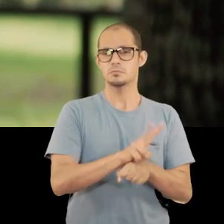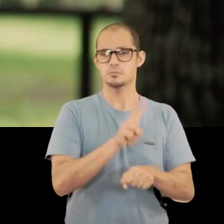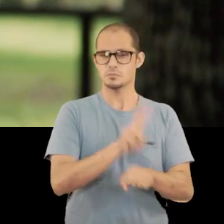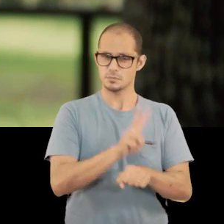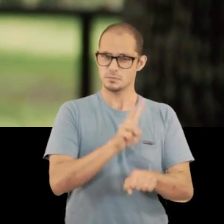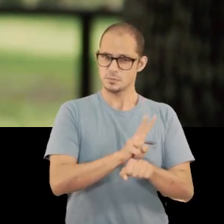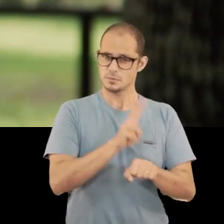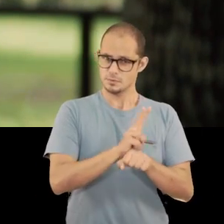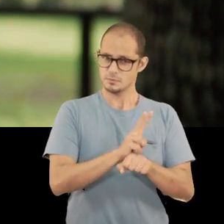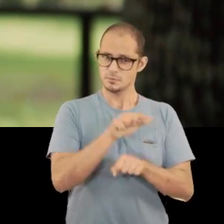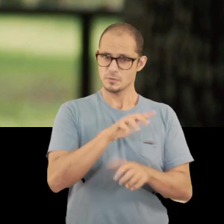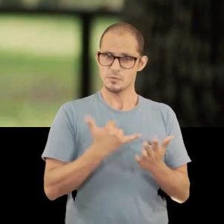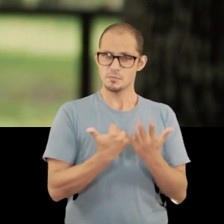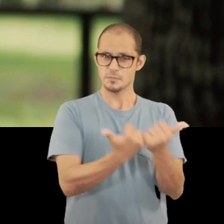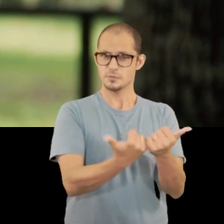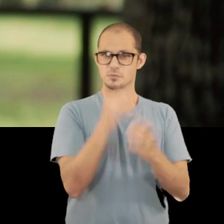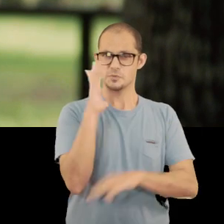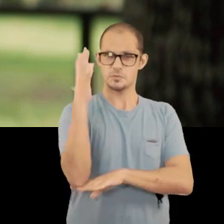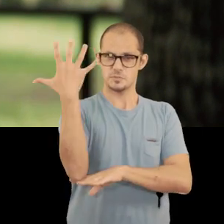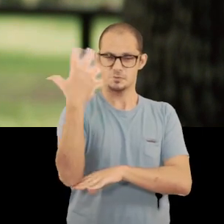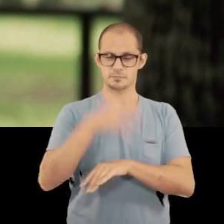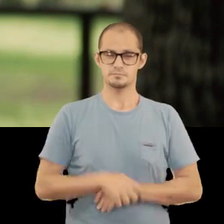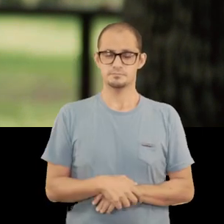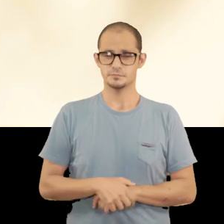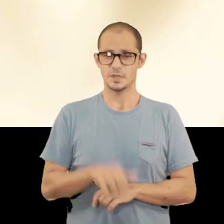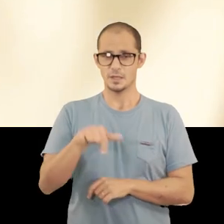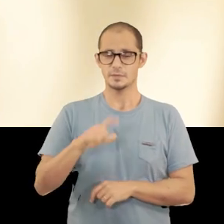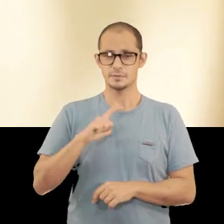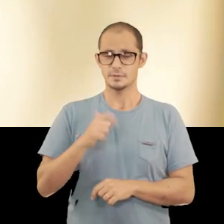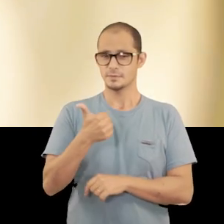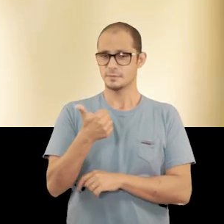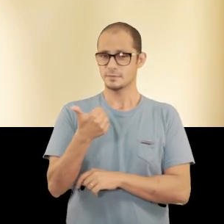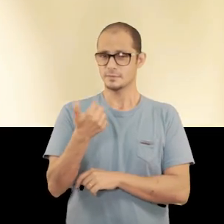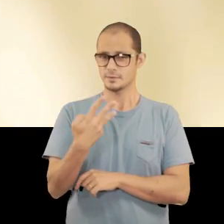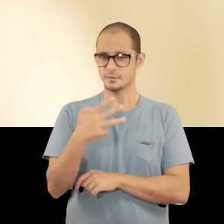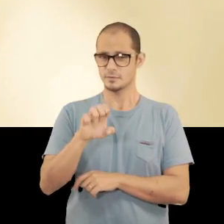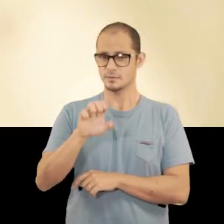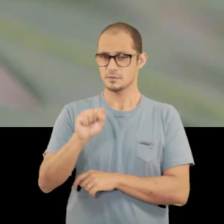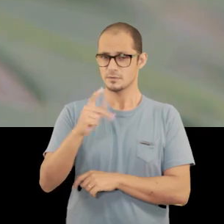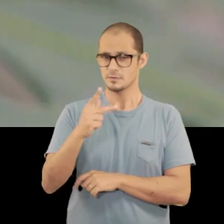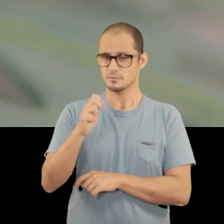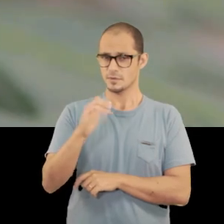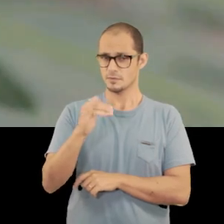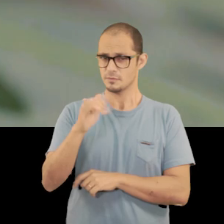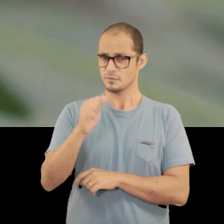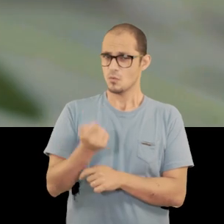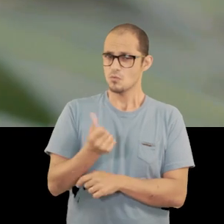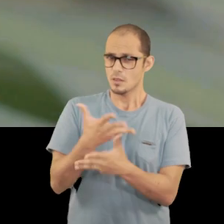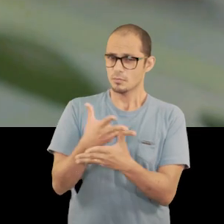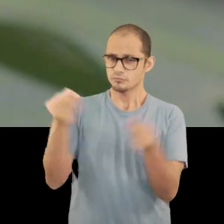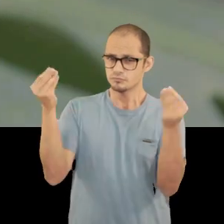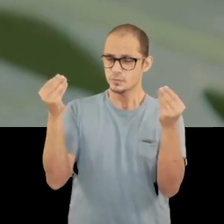fundamentalmente para a preservação do nosso patrimônio ambiental. Aqui a gente resguarda 13 espécies ameaçadas